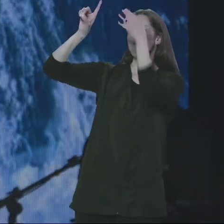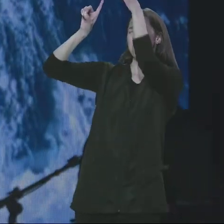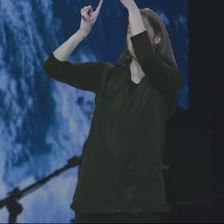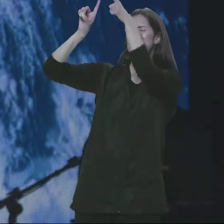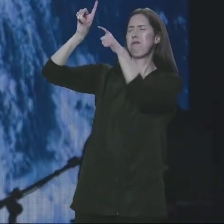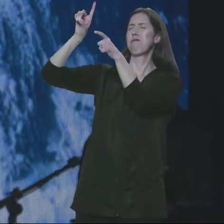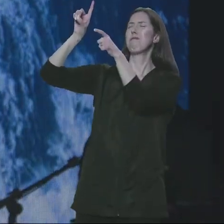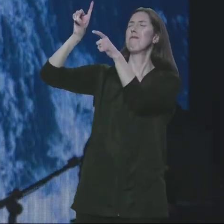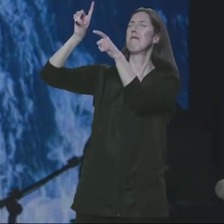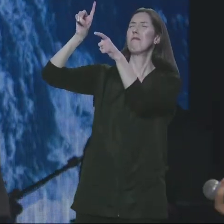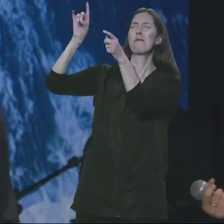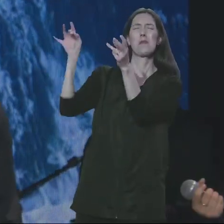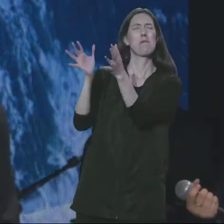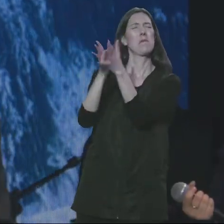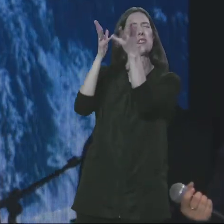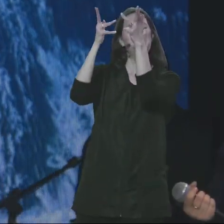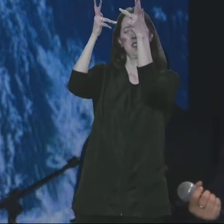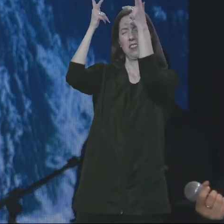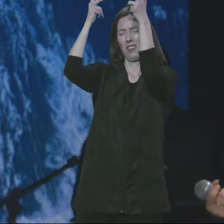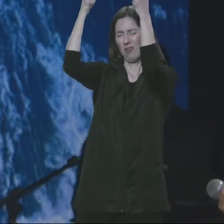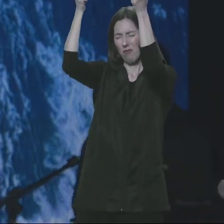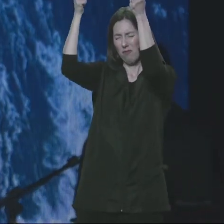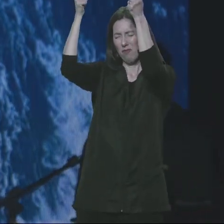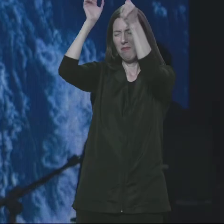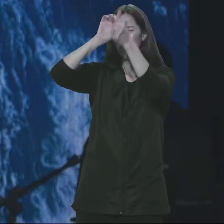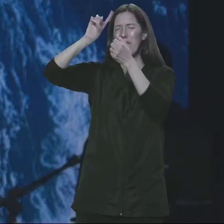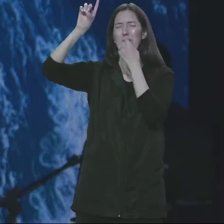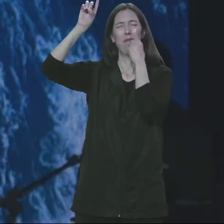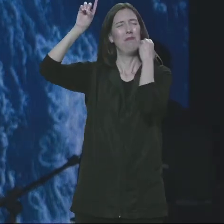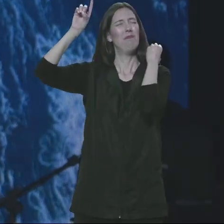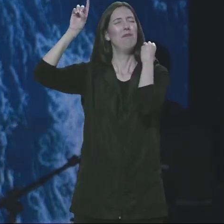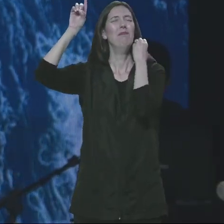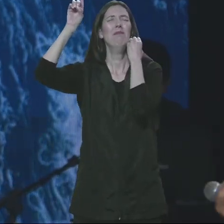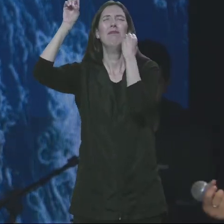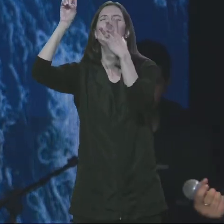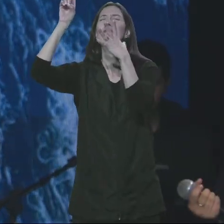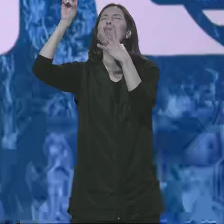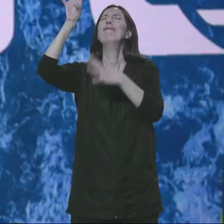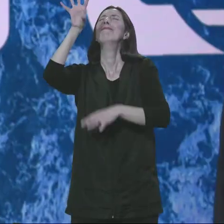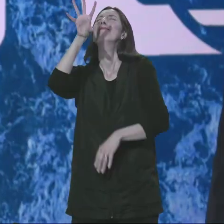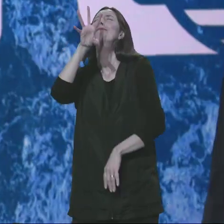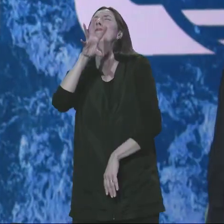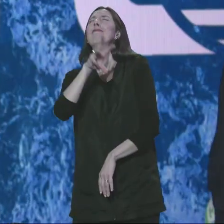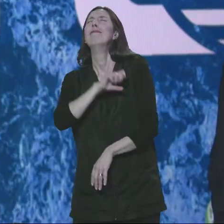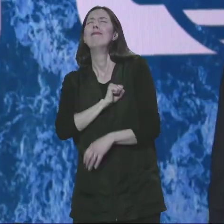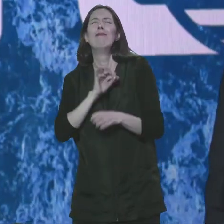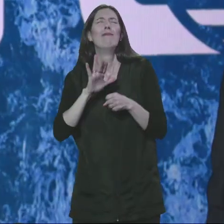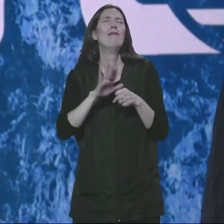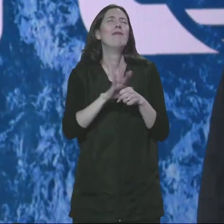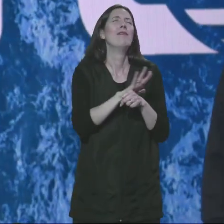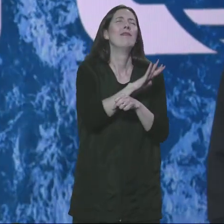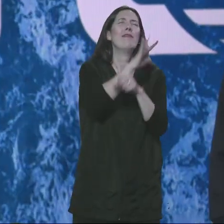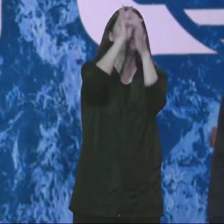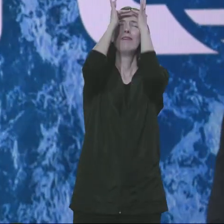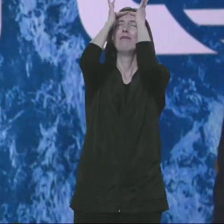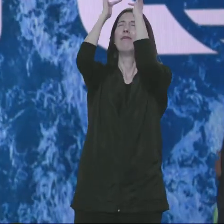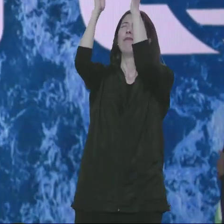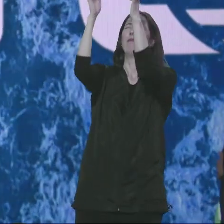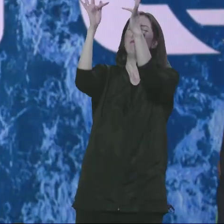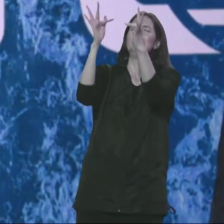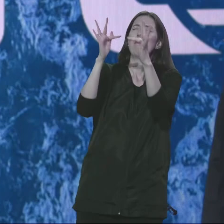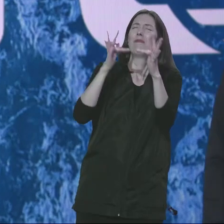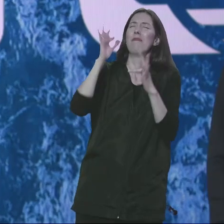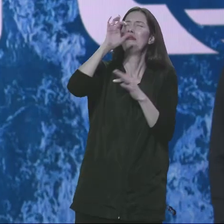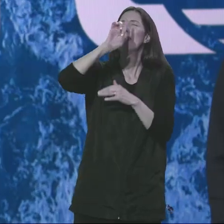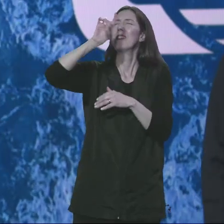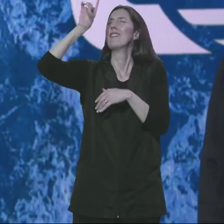Senhor é maravilhoso, o Senhor é bom, o Senhor é amoroso, o Senhor é fiel, o Senhor